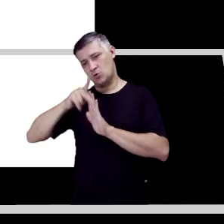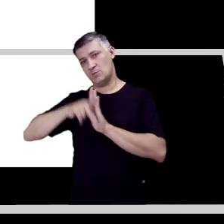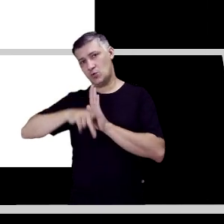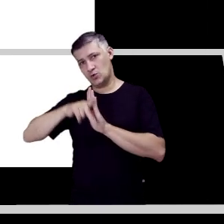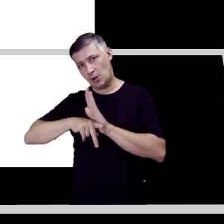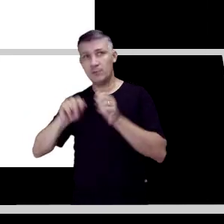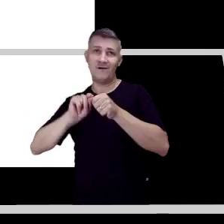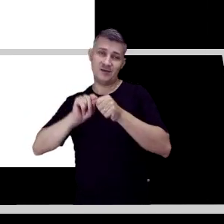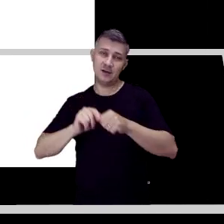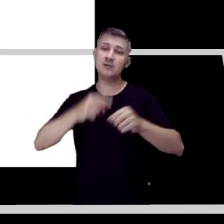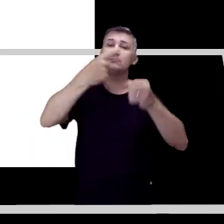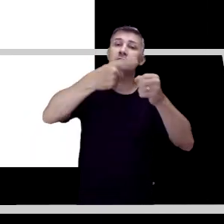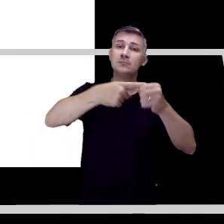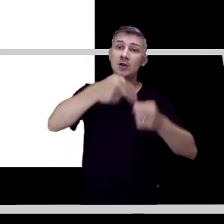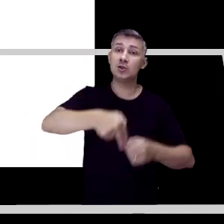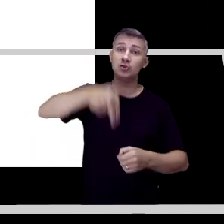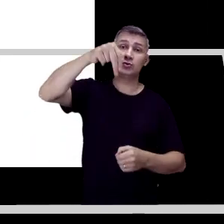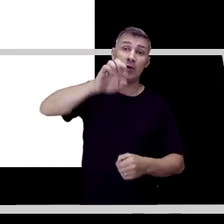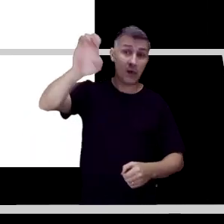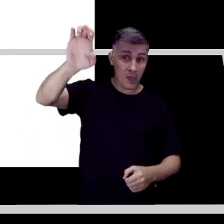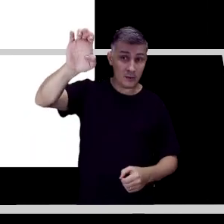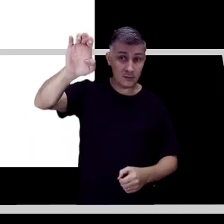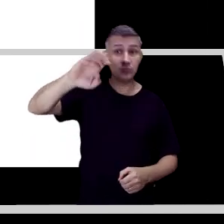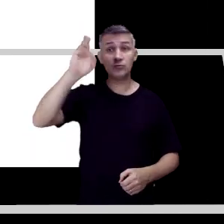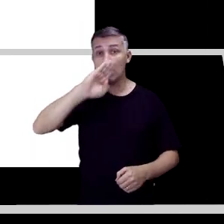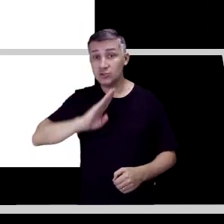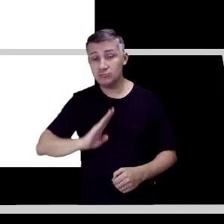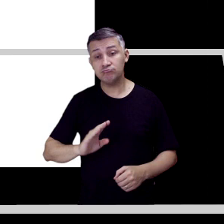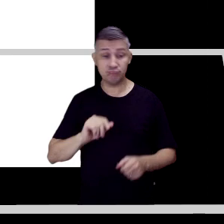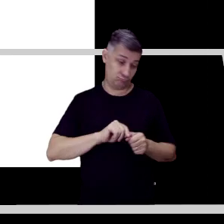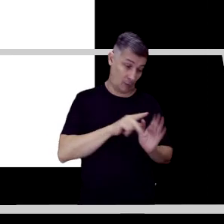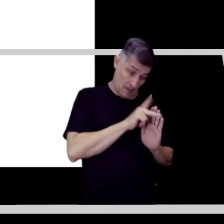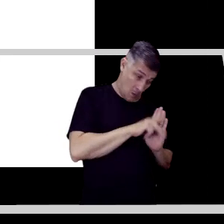sul-americano, fazendo um projeto para uma cidade, né, no nordeste do Brasil,